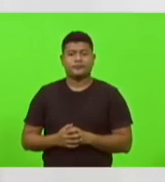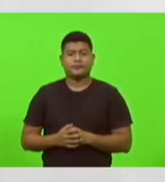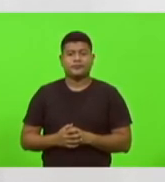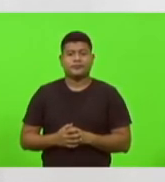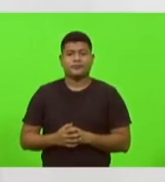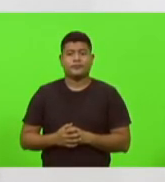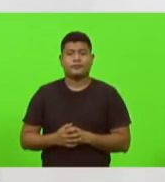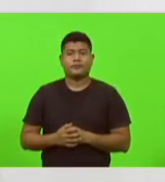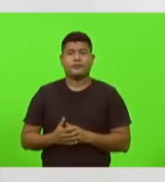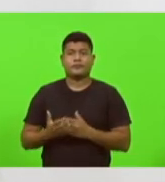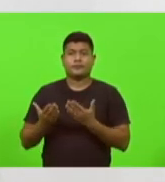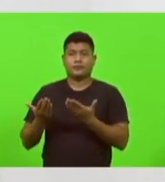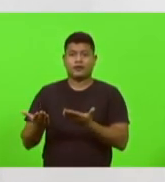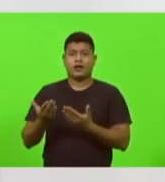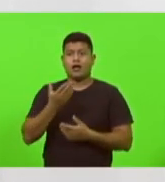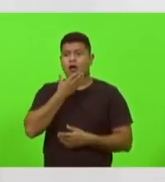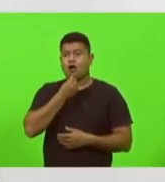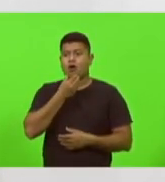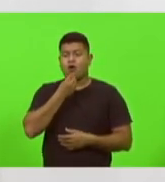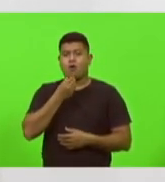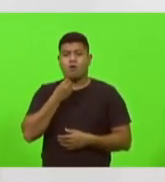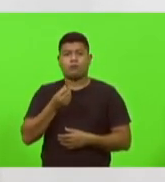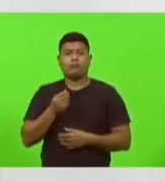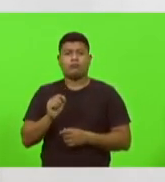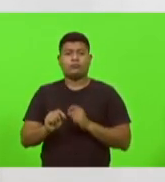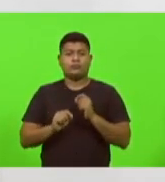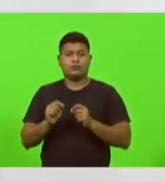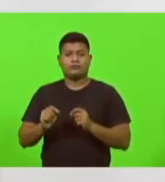E como homem público,